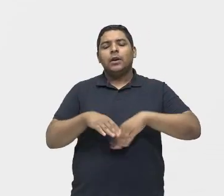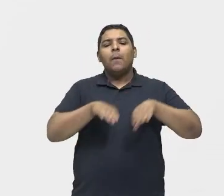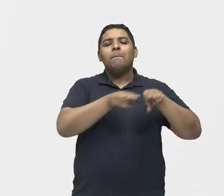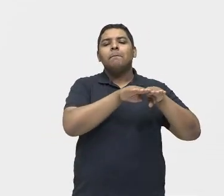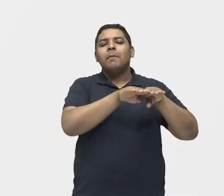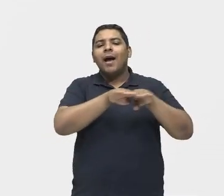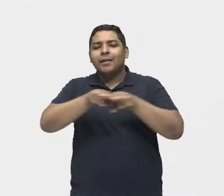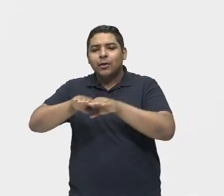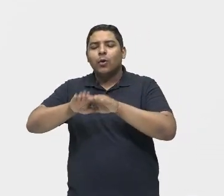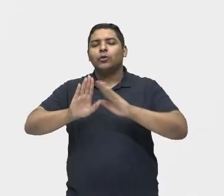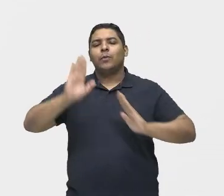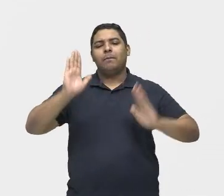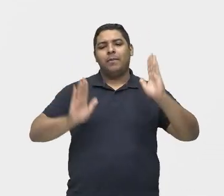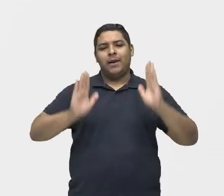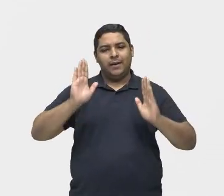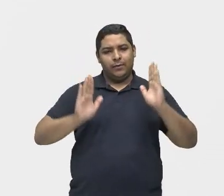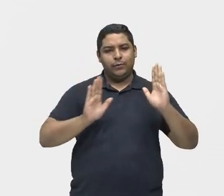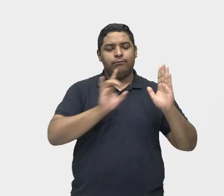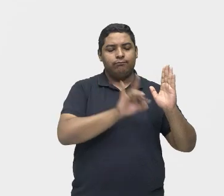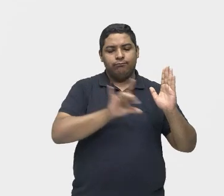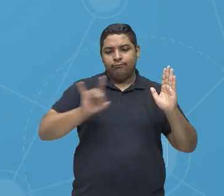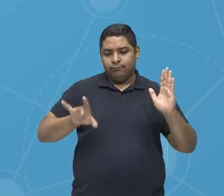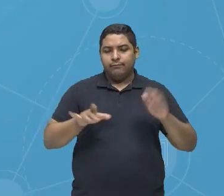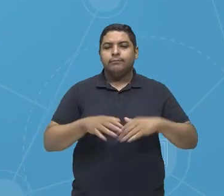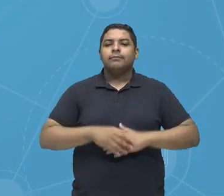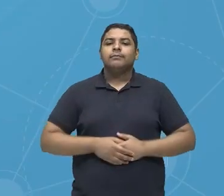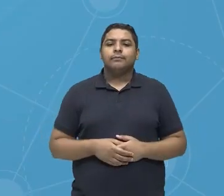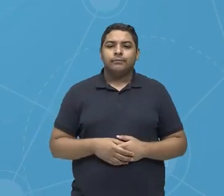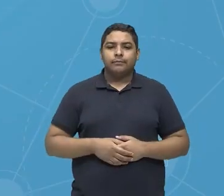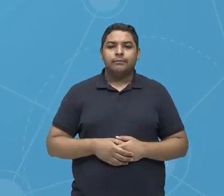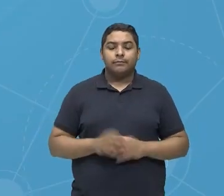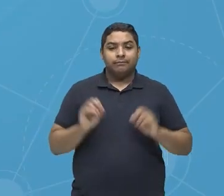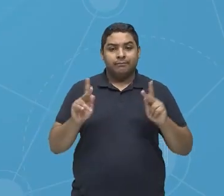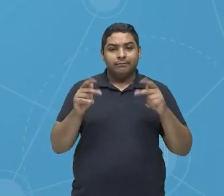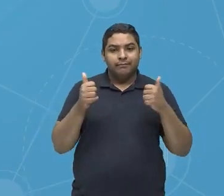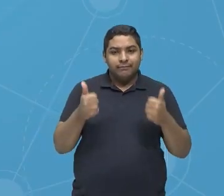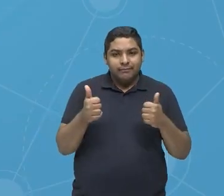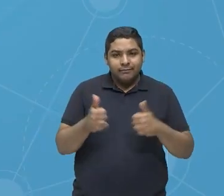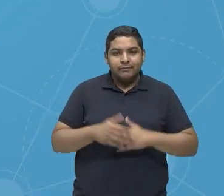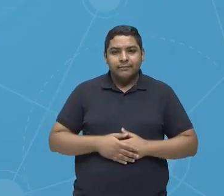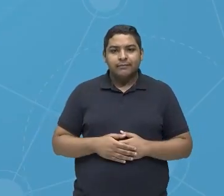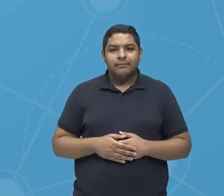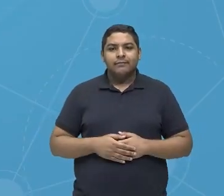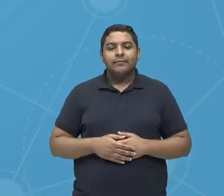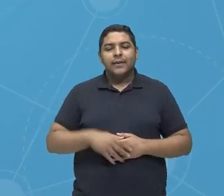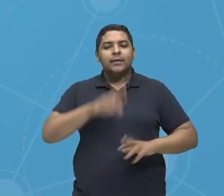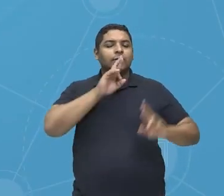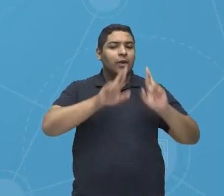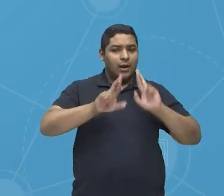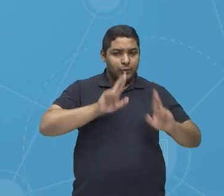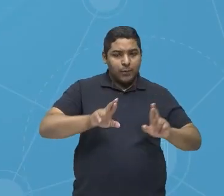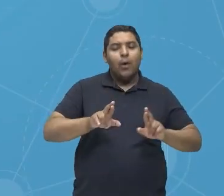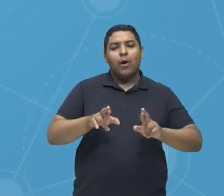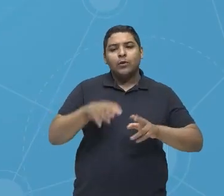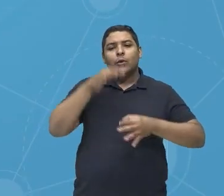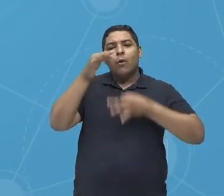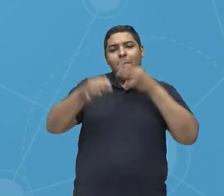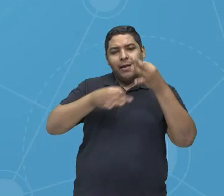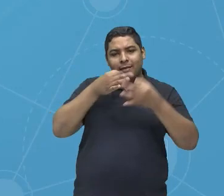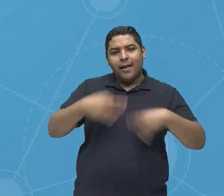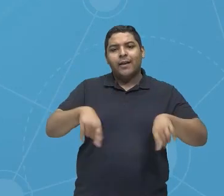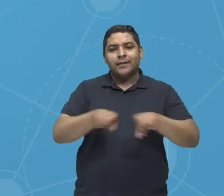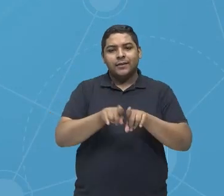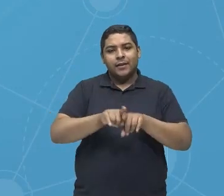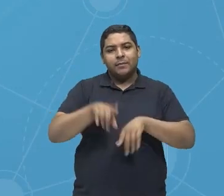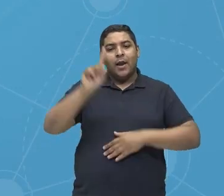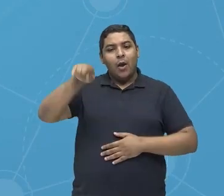padrões de cada período. Ok, meus queridos? Então aí foi a nossa resposta, os nossos comentários e até a